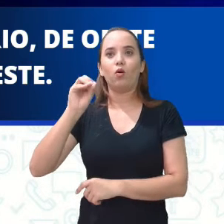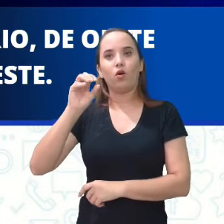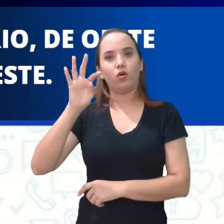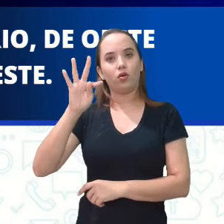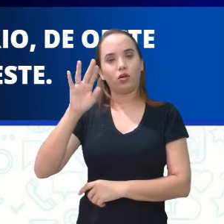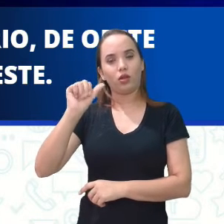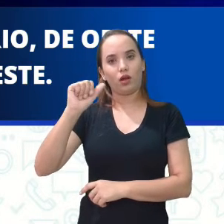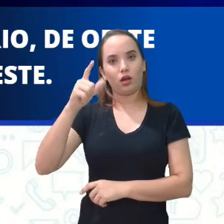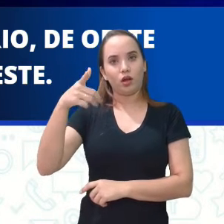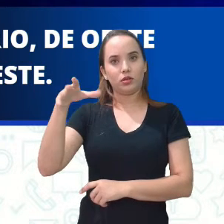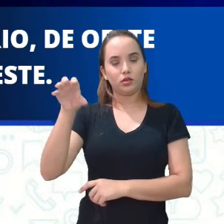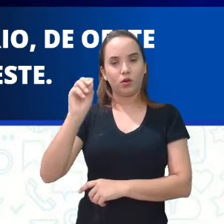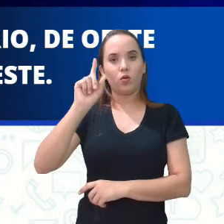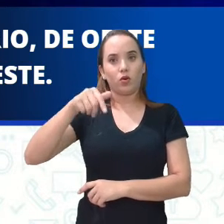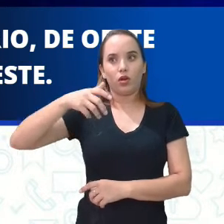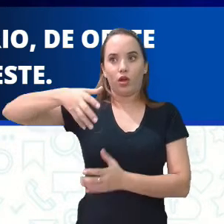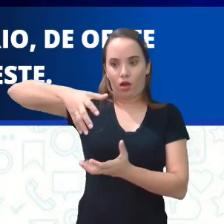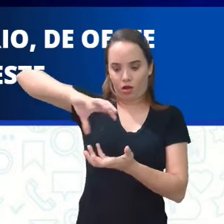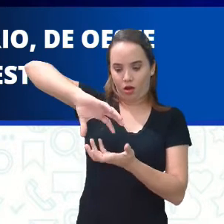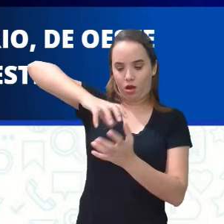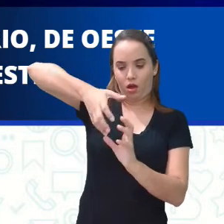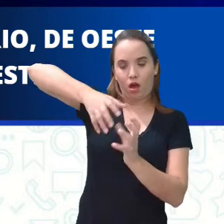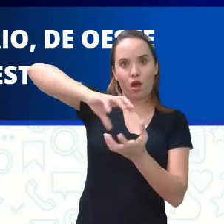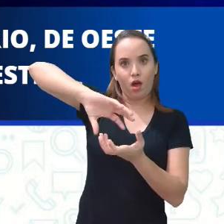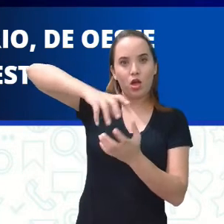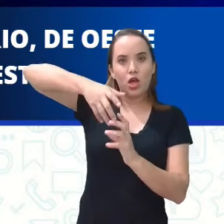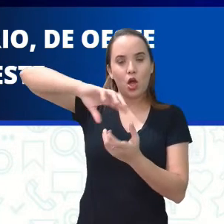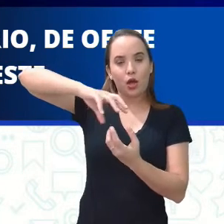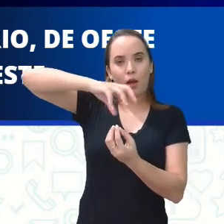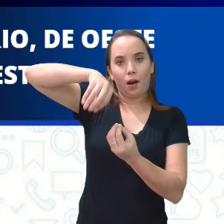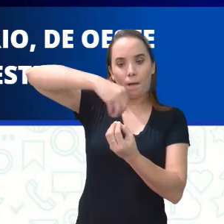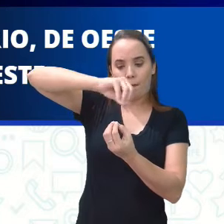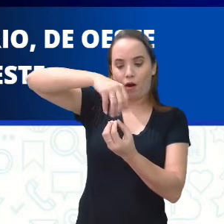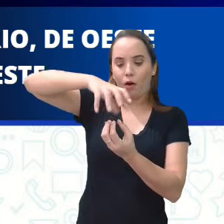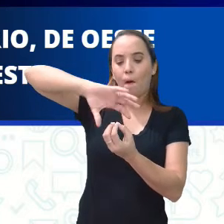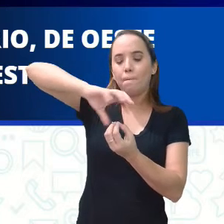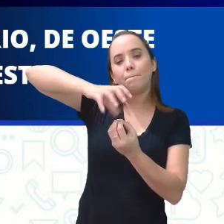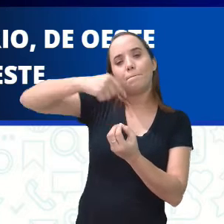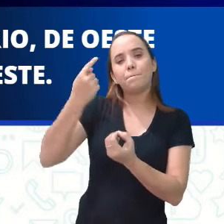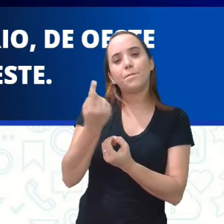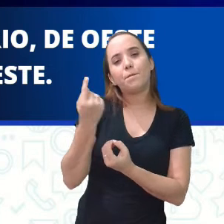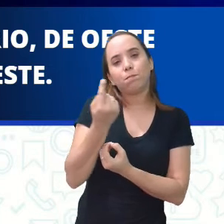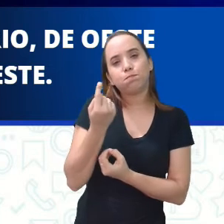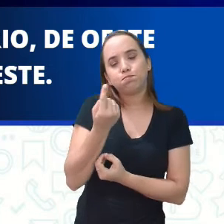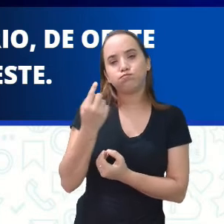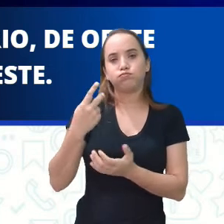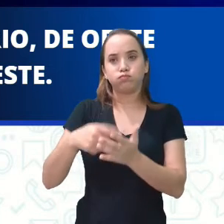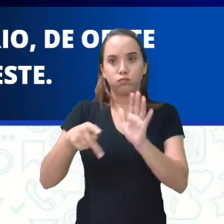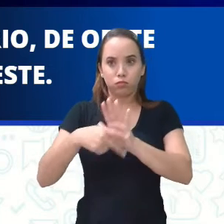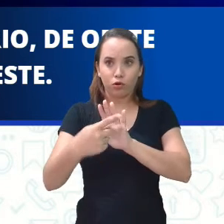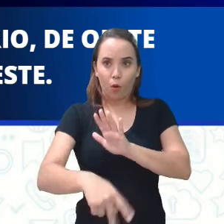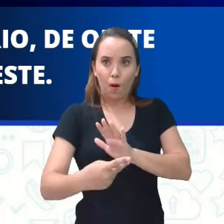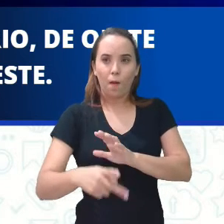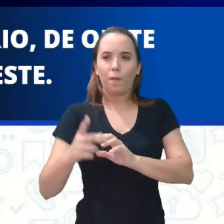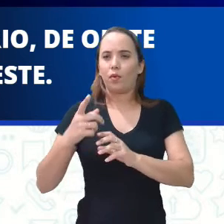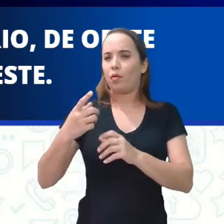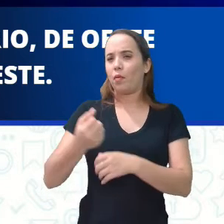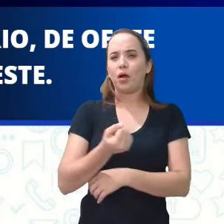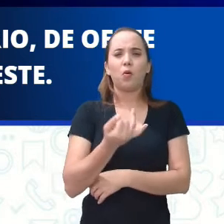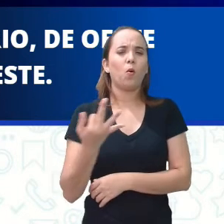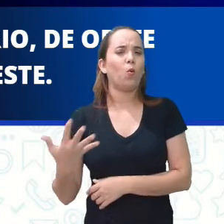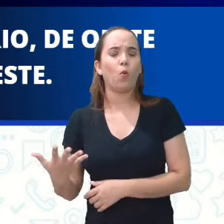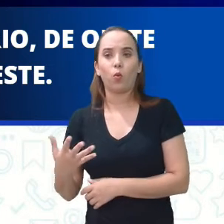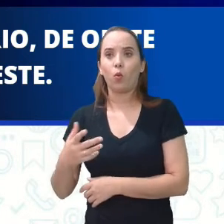que a Terra realiza em torno do seu próprio eixo, um período aproximadamente de 23 horas, 56 minutos e